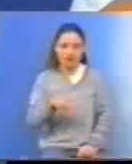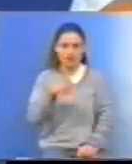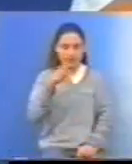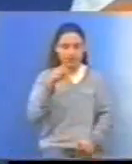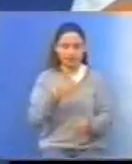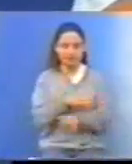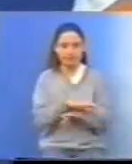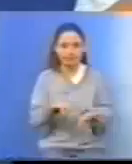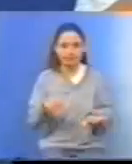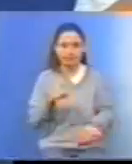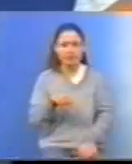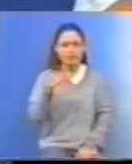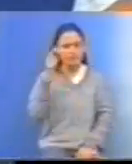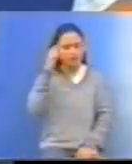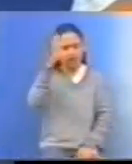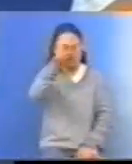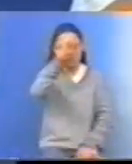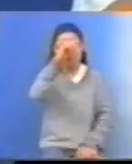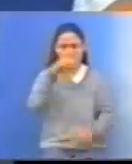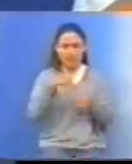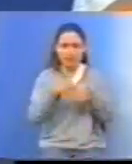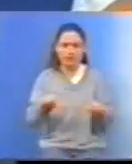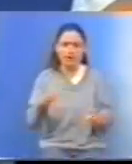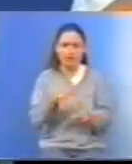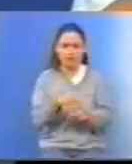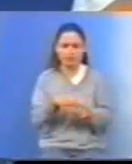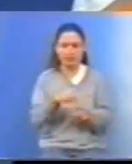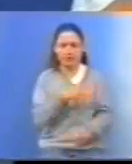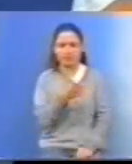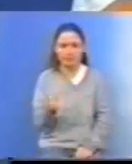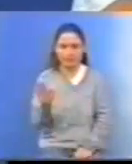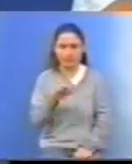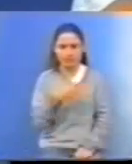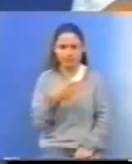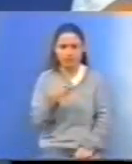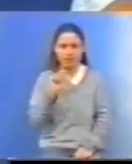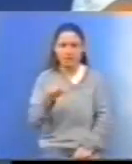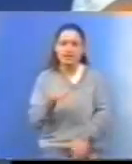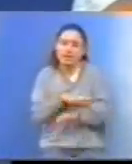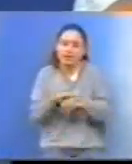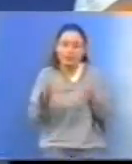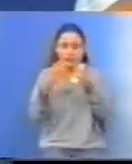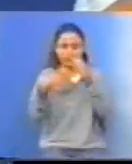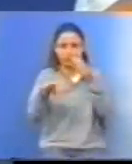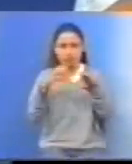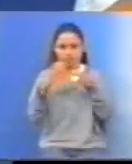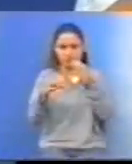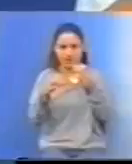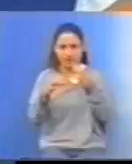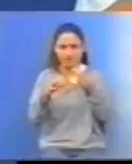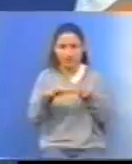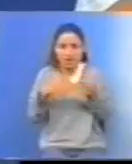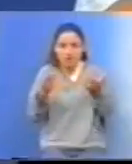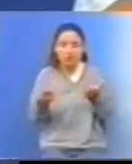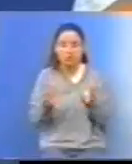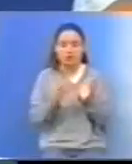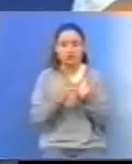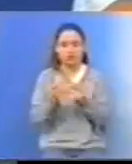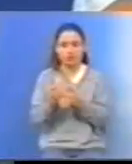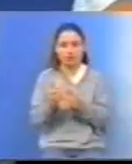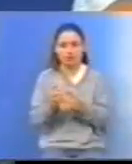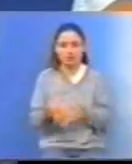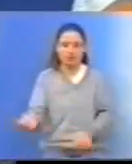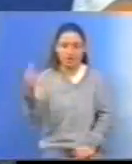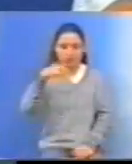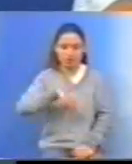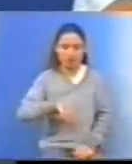isso? Quando Jesus chegar, você precisa estar no seu lugar, na sua vocação, seja ela